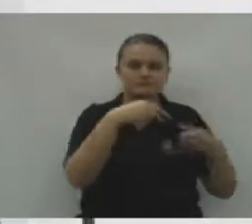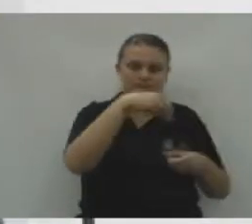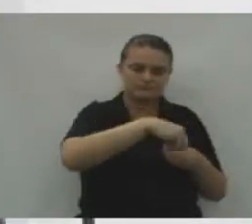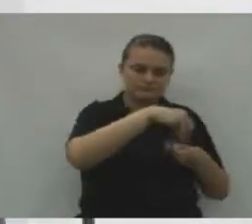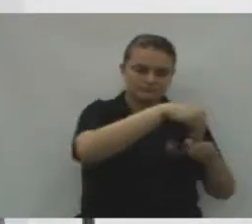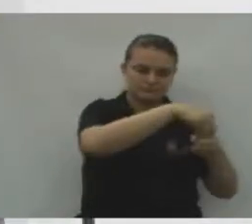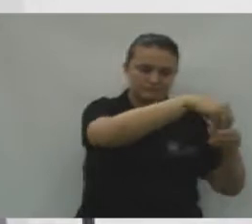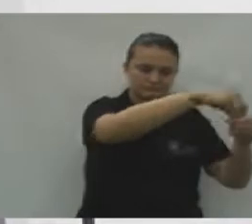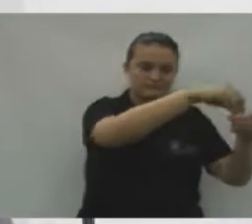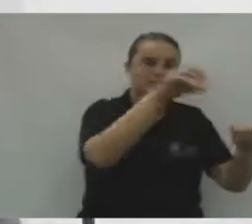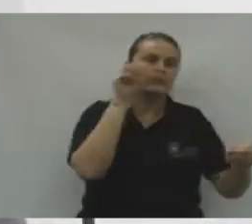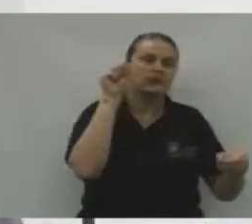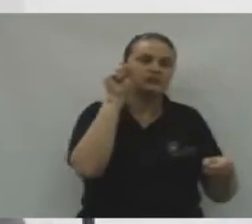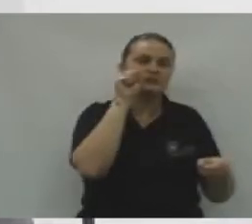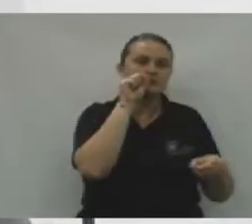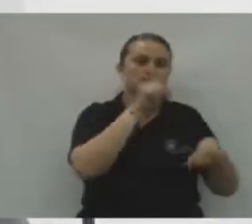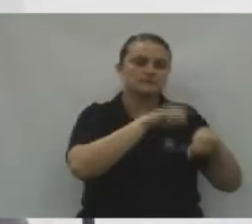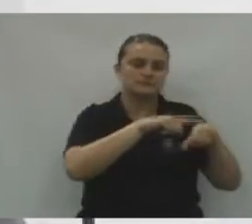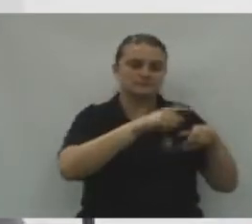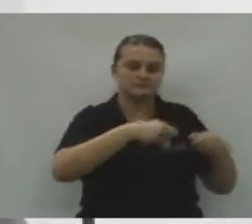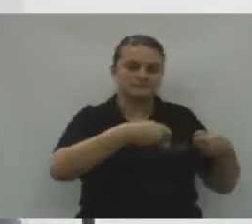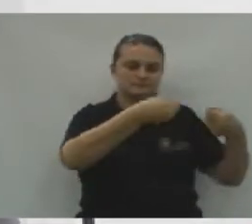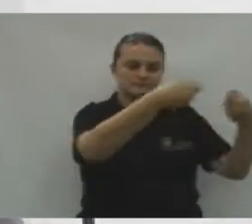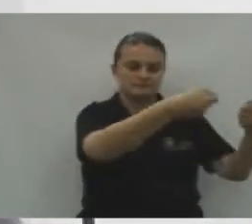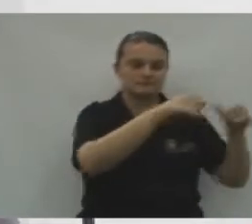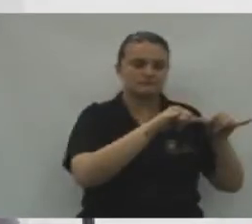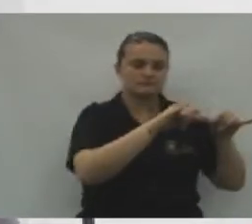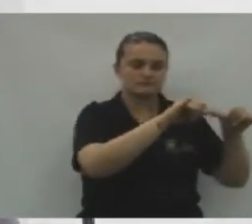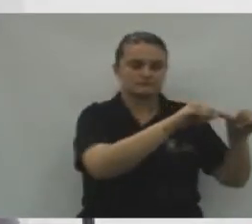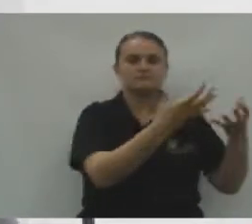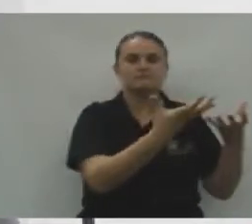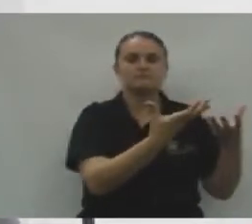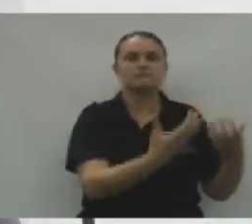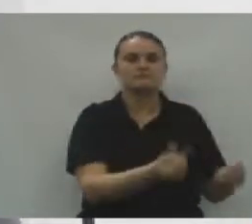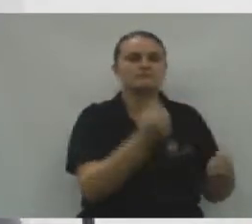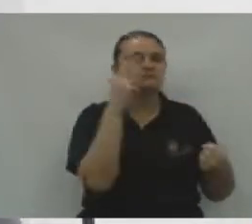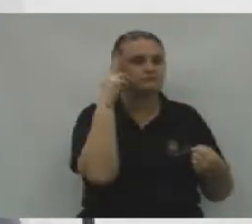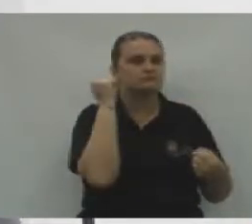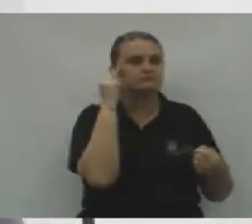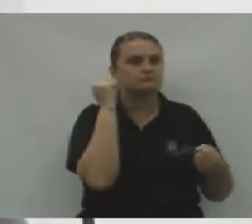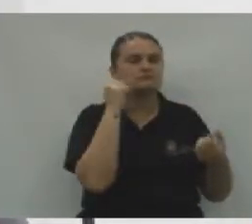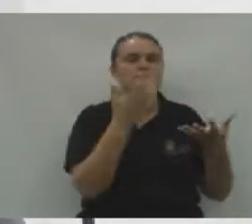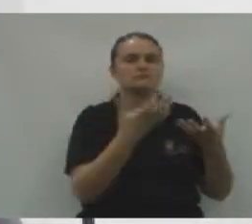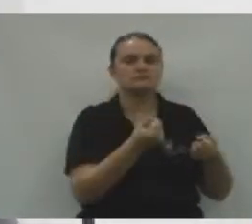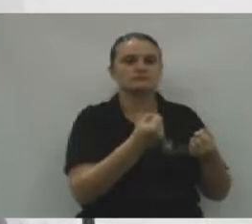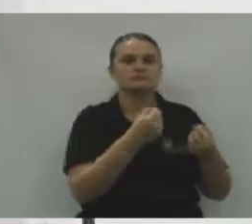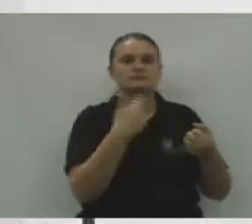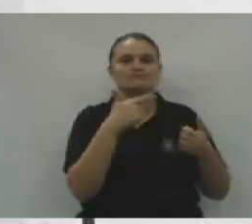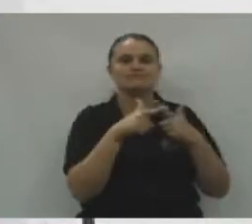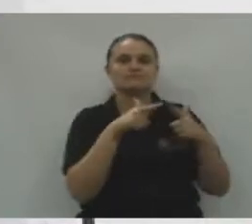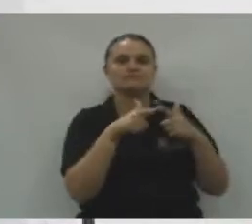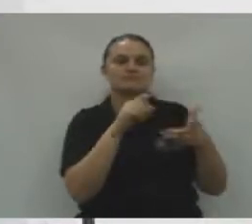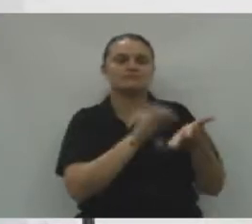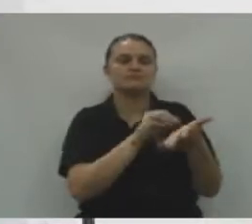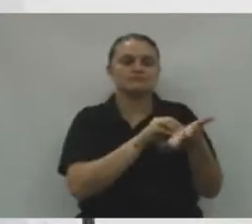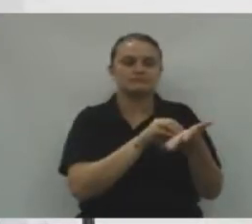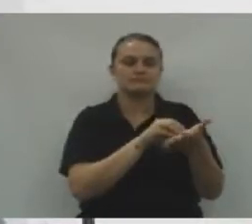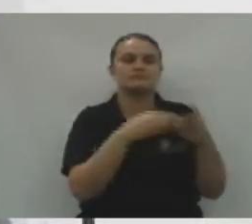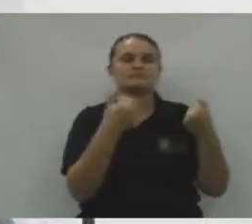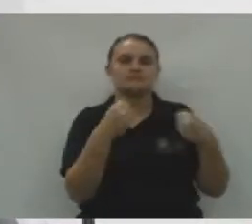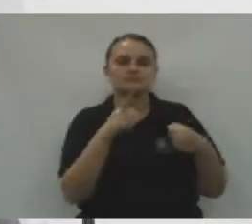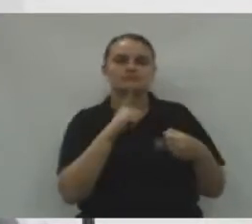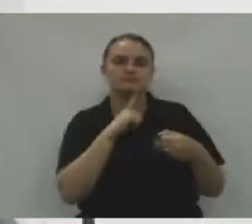para que, na hora de entregar, o supermercado tenha produção. Isso aí também é um fator que a gente tem bastante